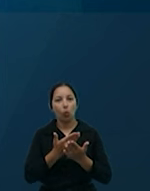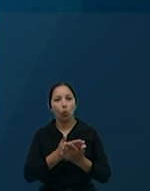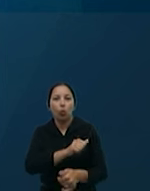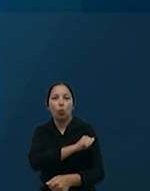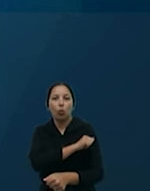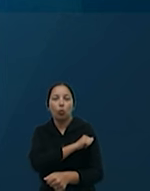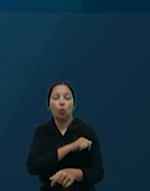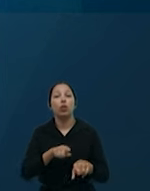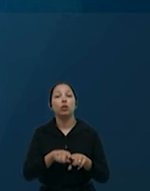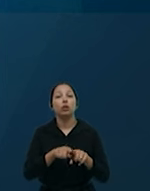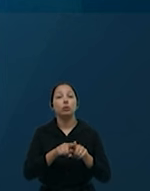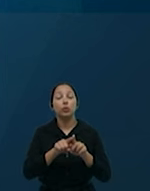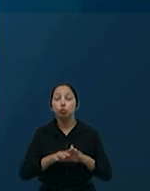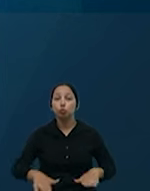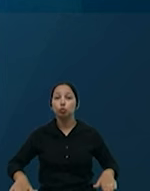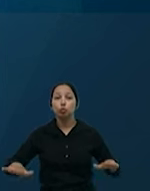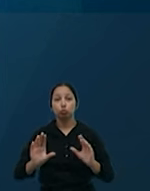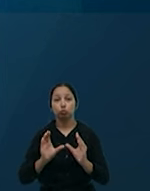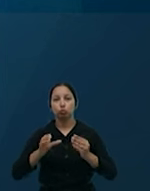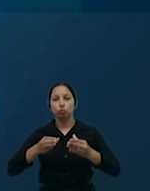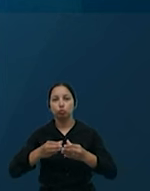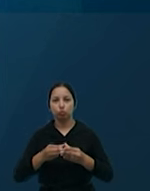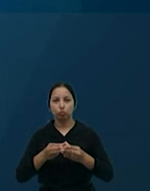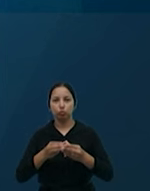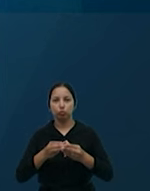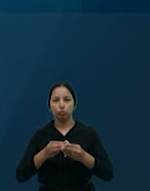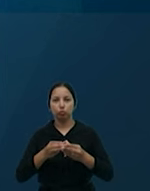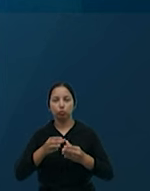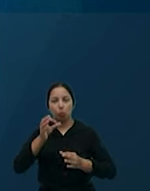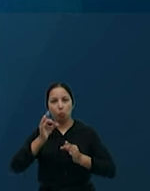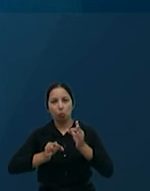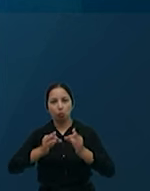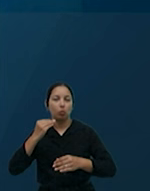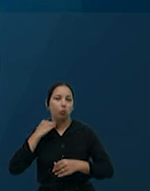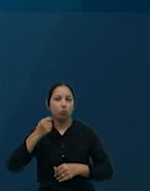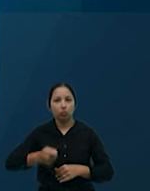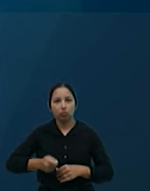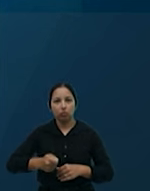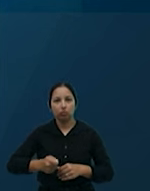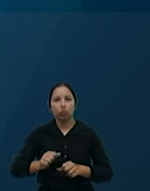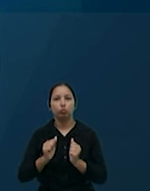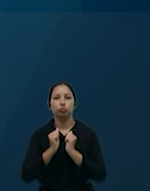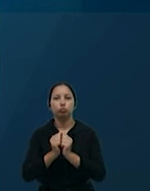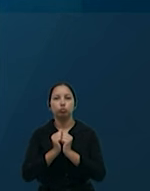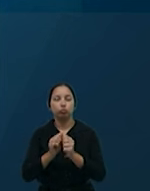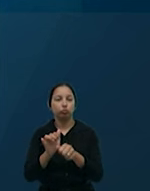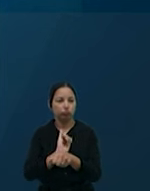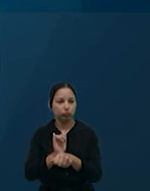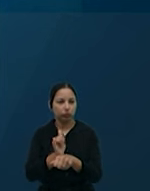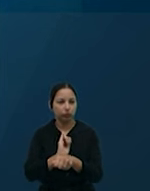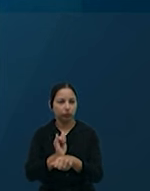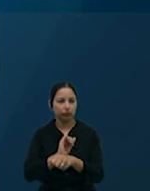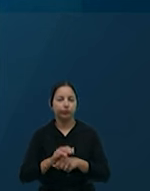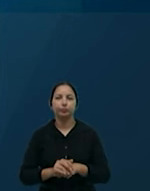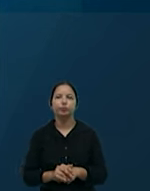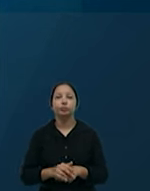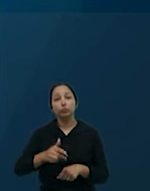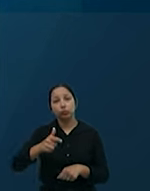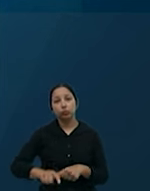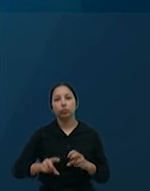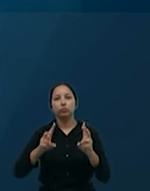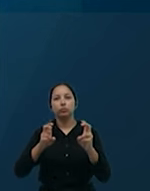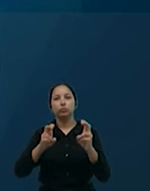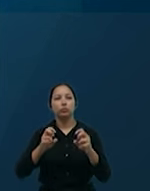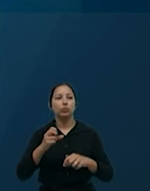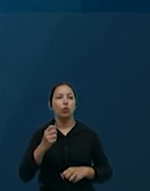pelo YouTube. Estamos diante do tema repetitivo 1124, cuja questão de fundo diz respeito àquelas